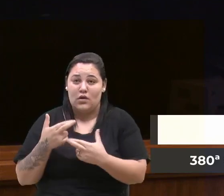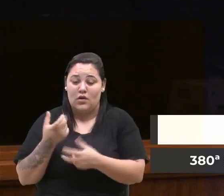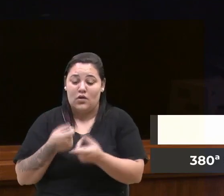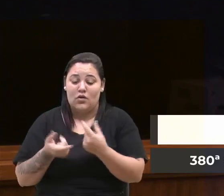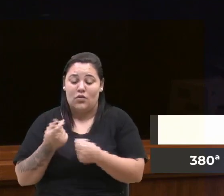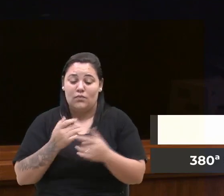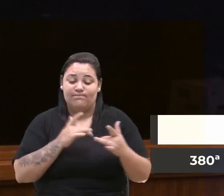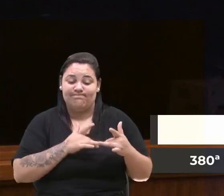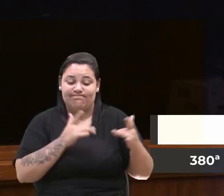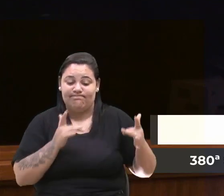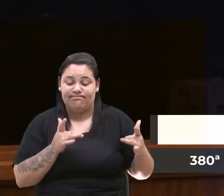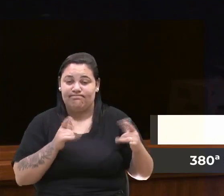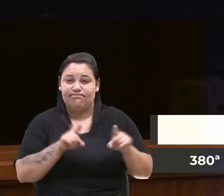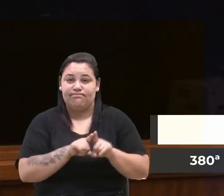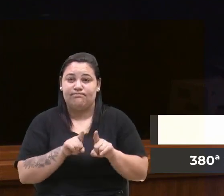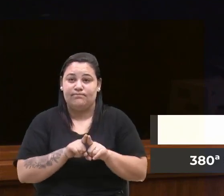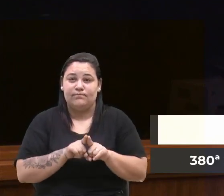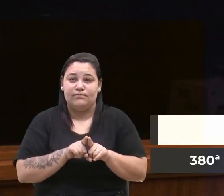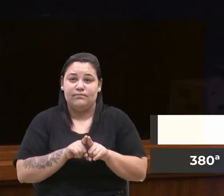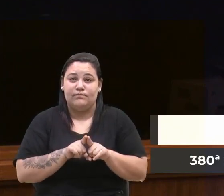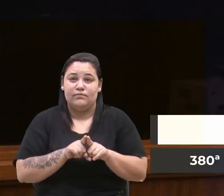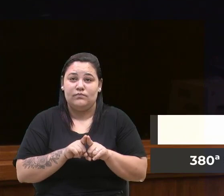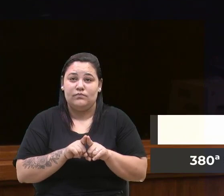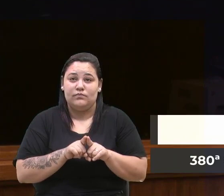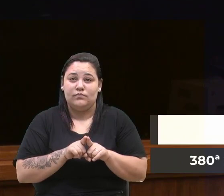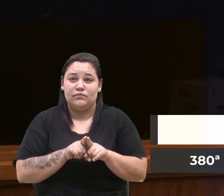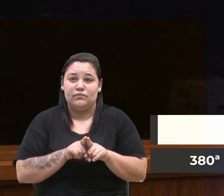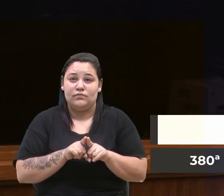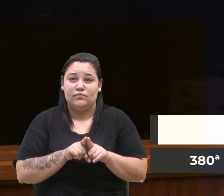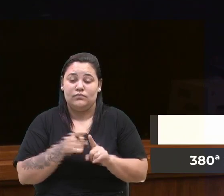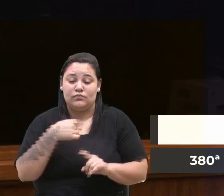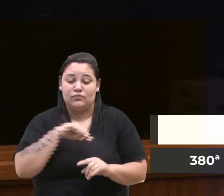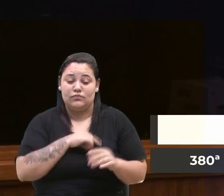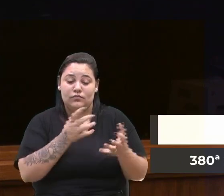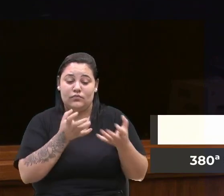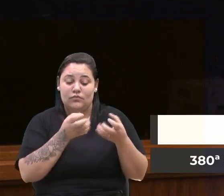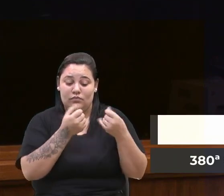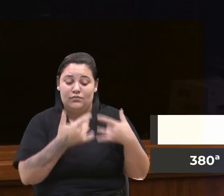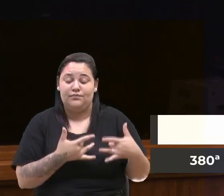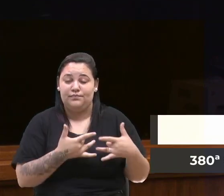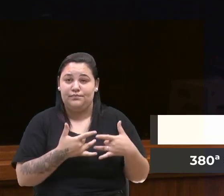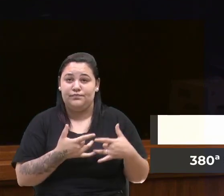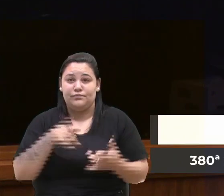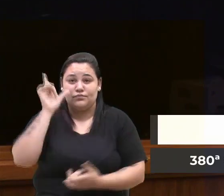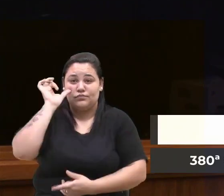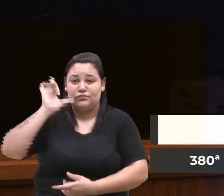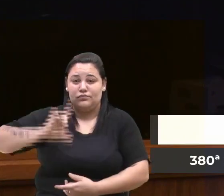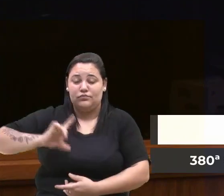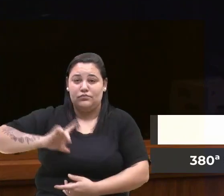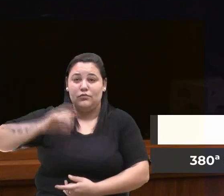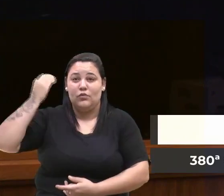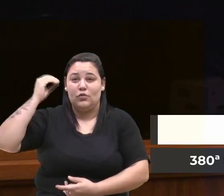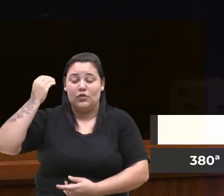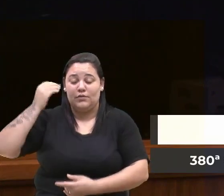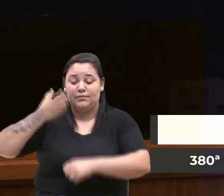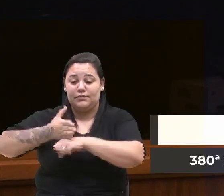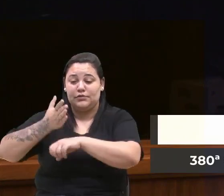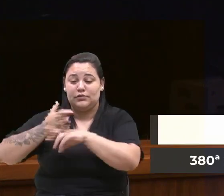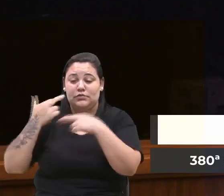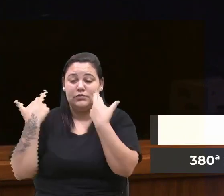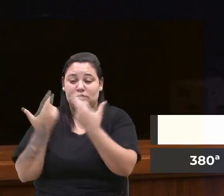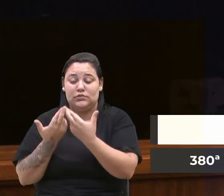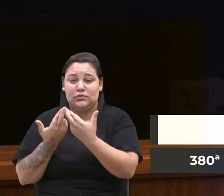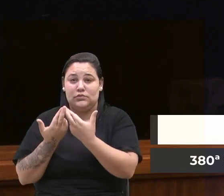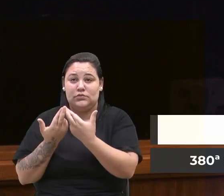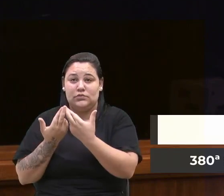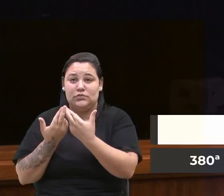solidária. Nós, inclusive, quero ressaltar, ontem estive em Porto Alegre, numa reunião com o